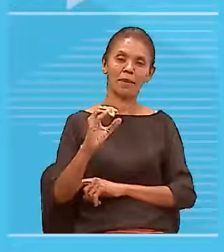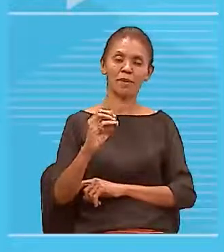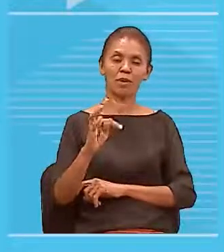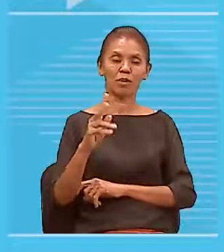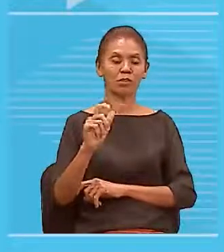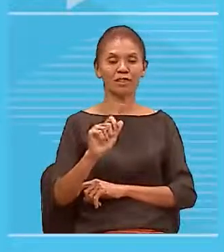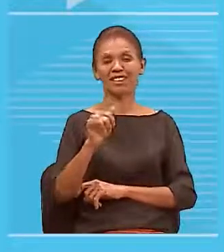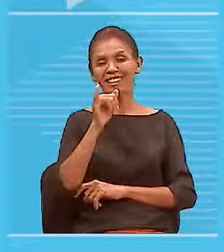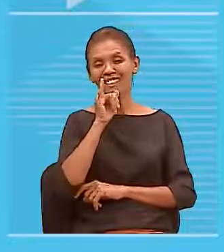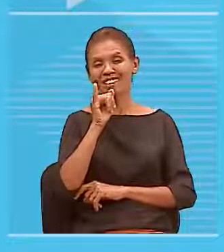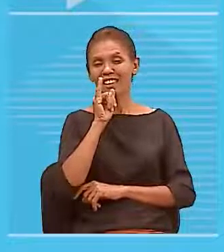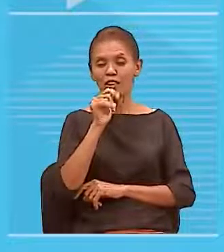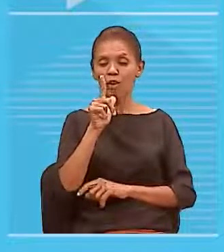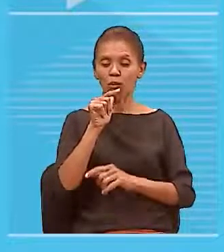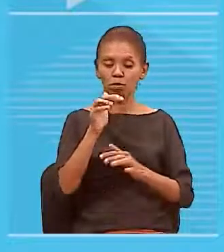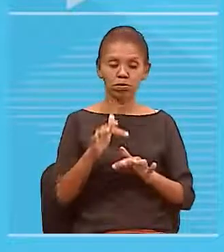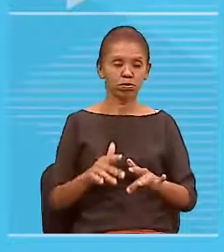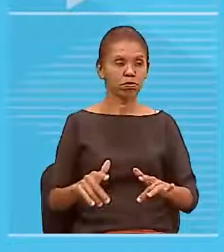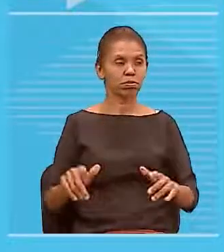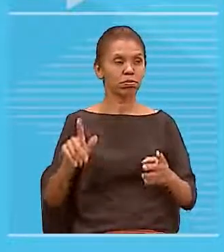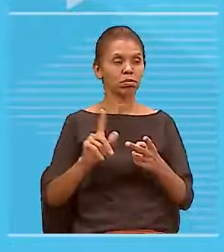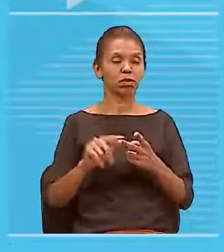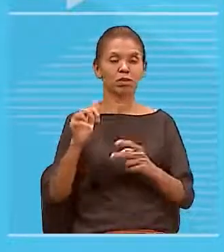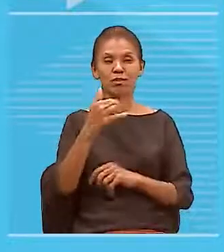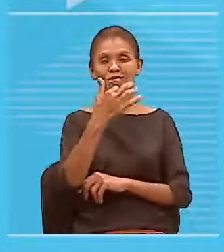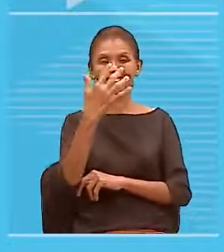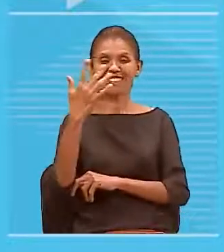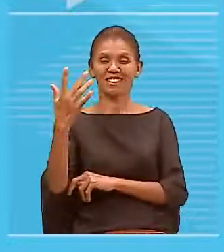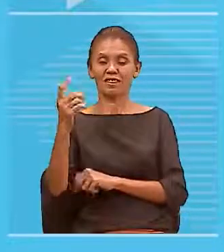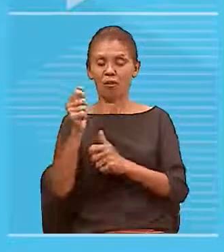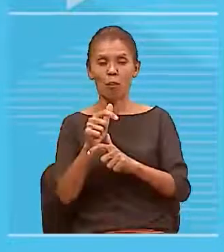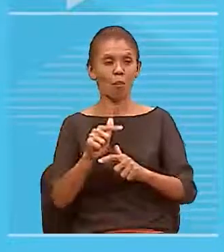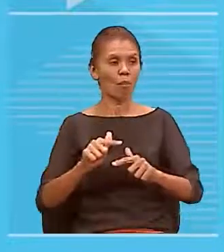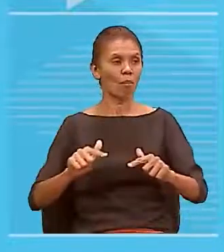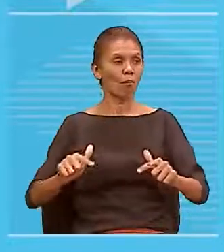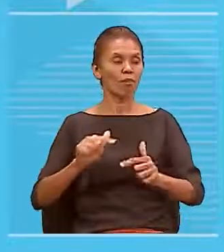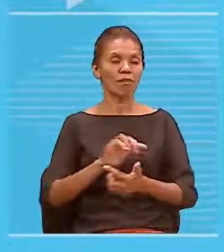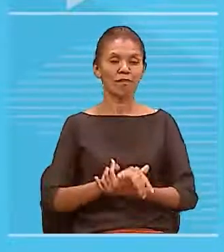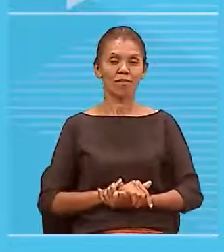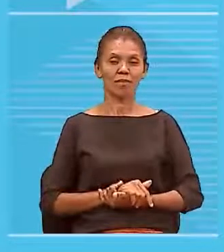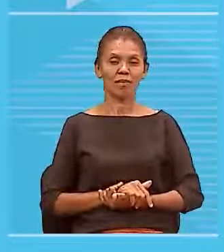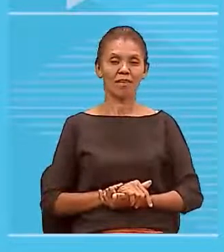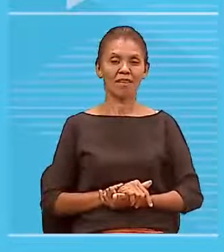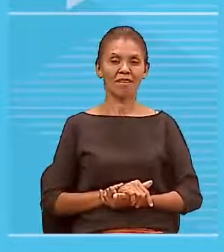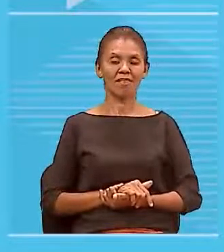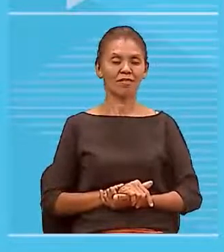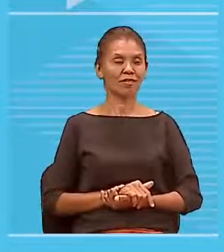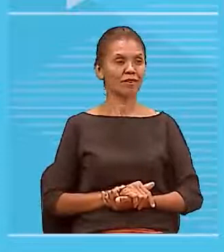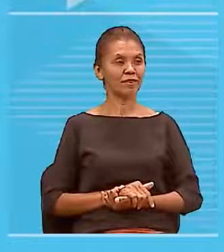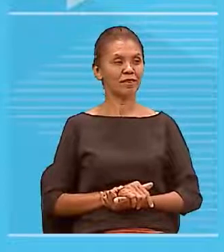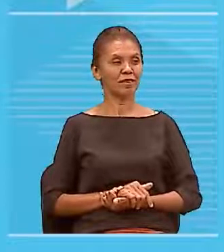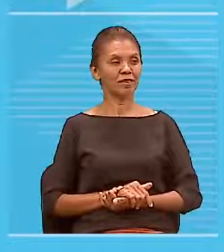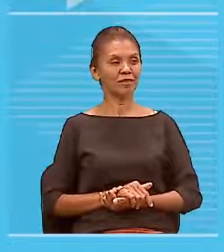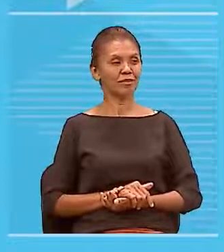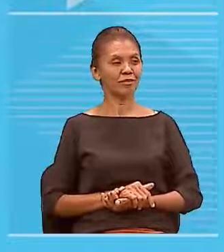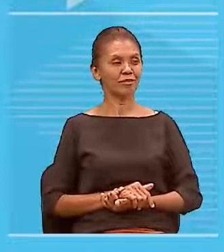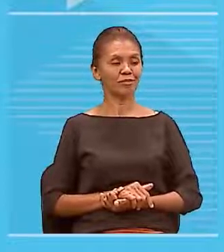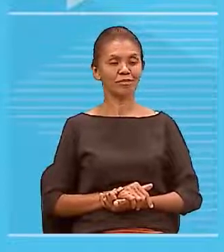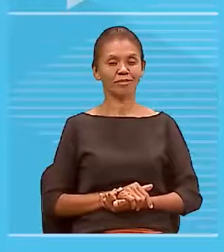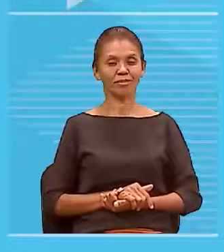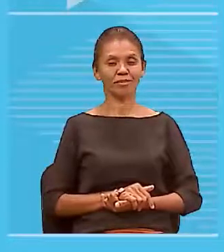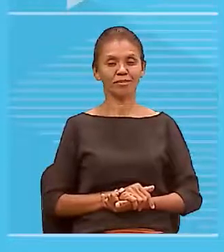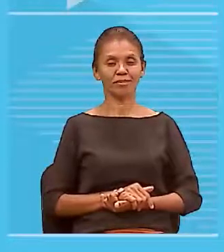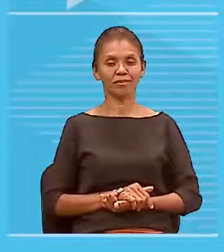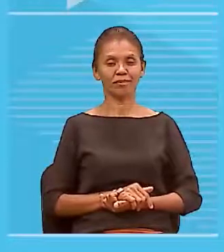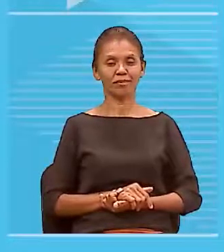lagoa, deserto, floresta, embaixo. Deixa eu botar aqui um ecossistema que vocês não conhecem e vocês vivem botando